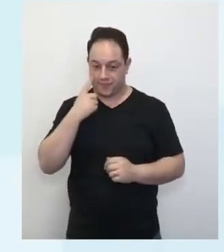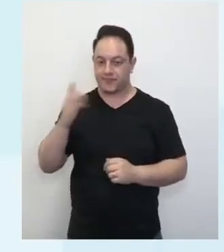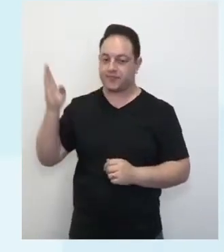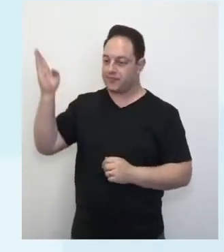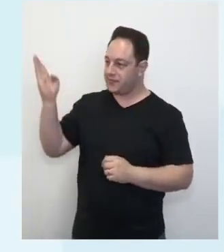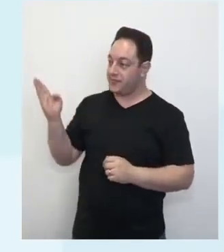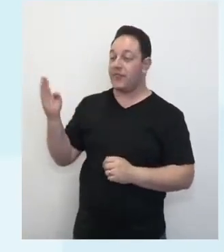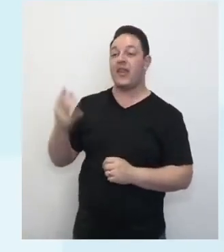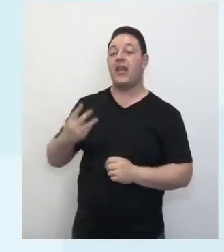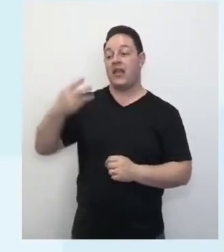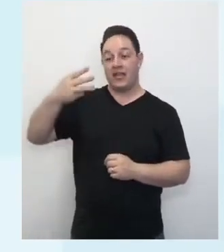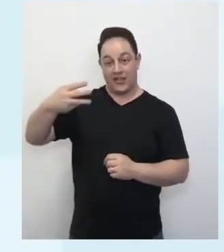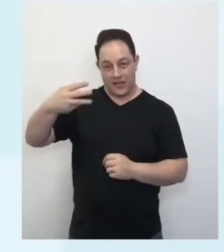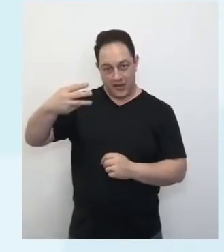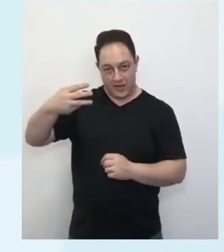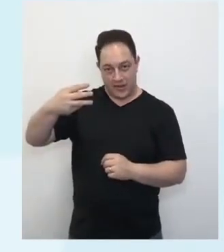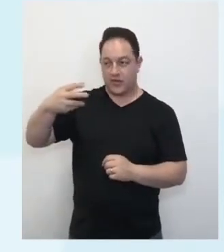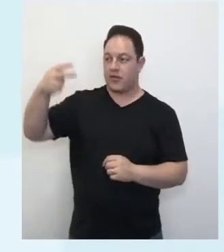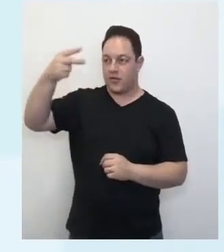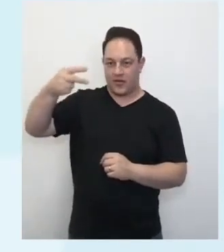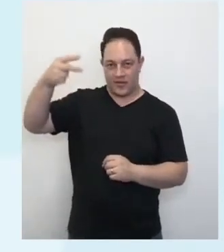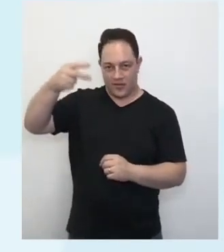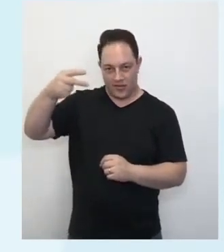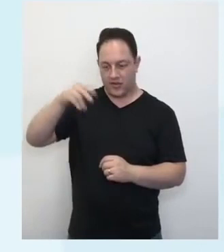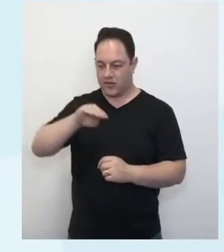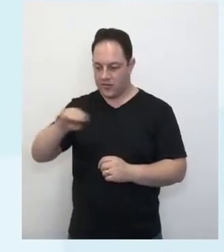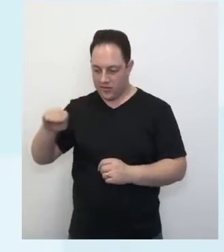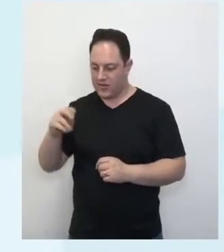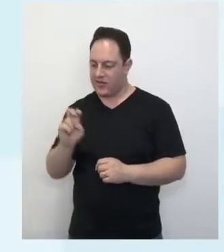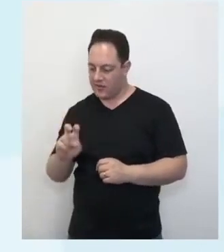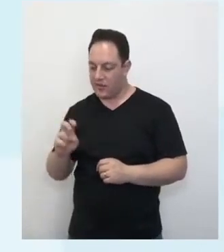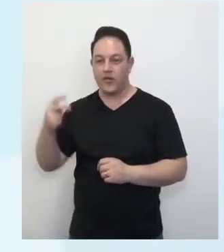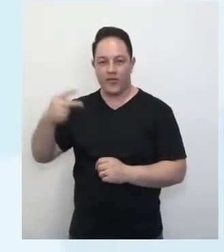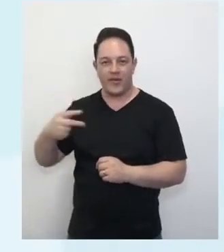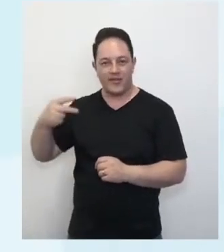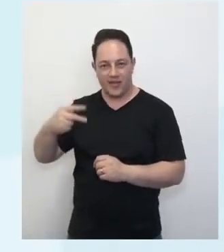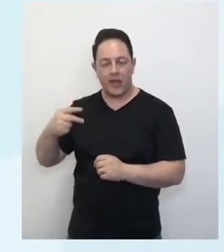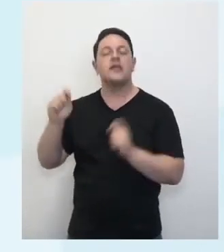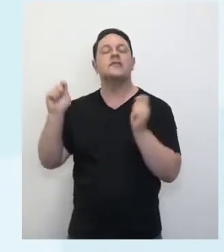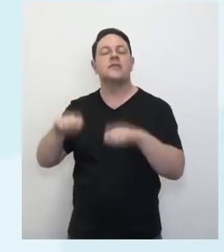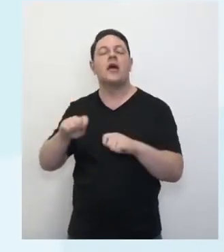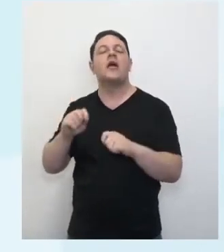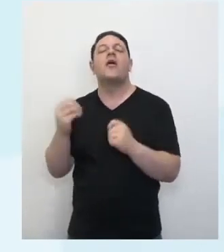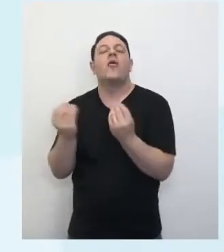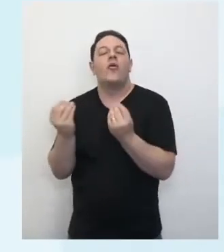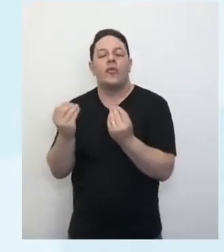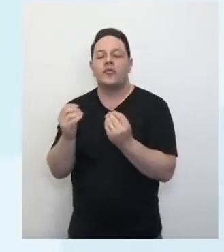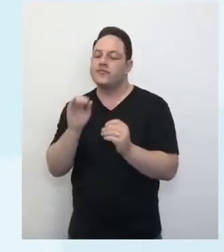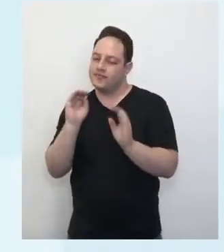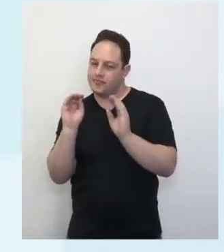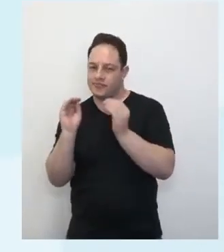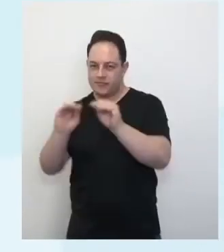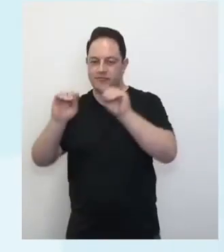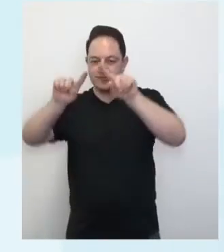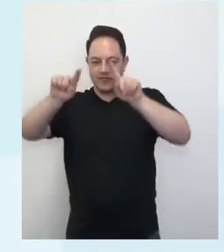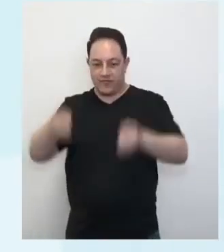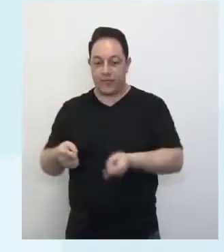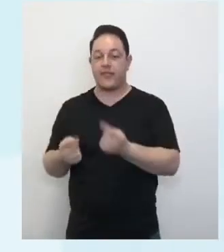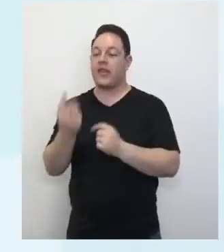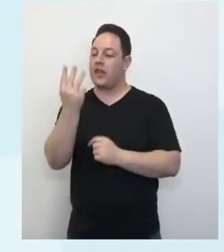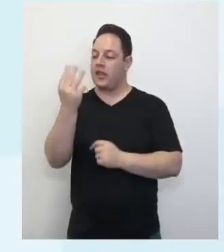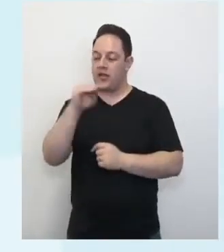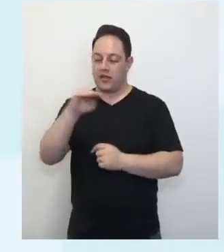3 ao quadrado sobre cinco ao quadrado Nós também podemos escrever como 3